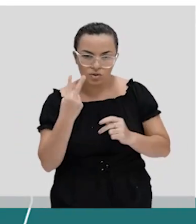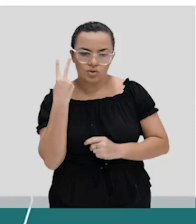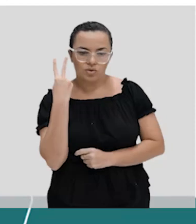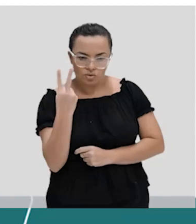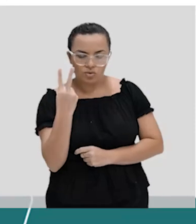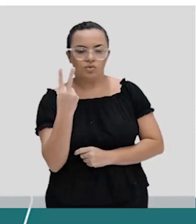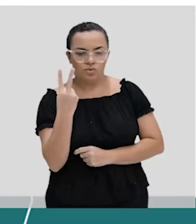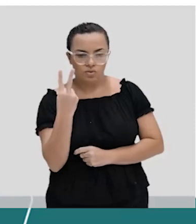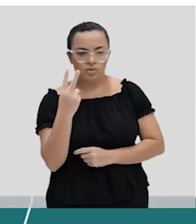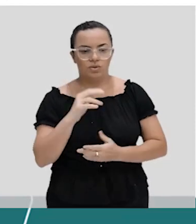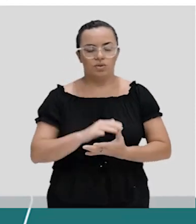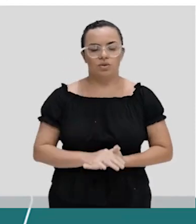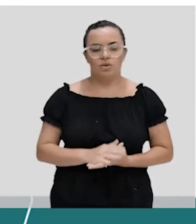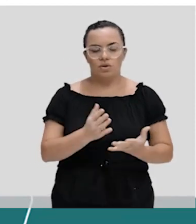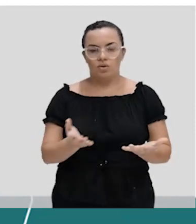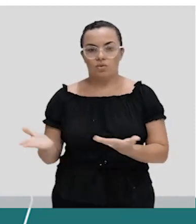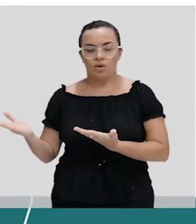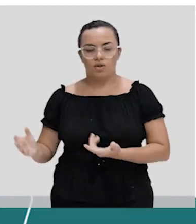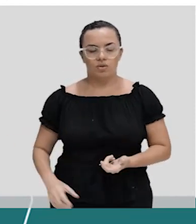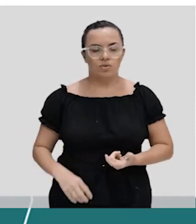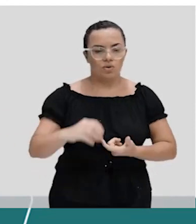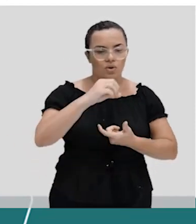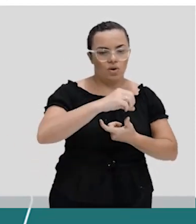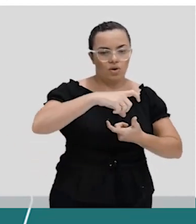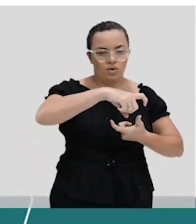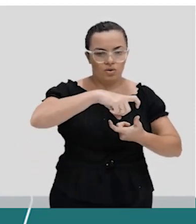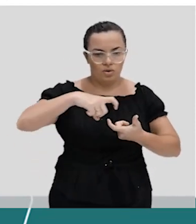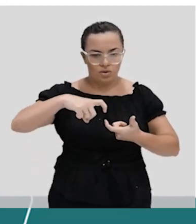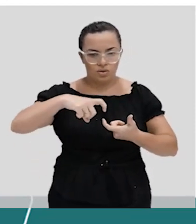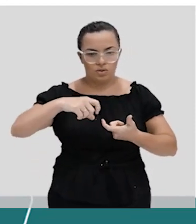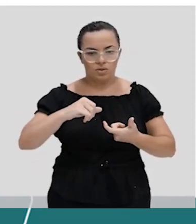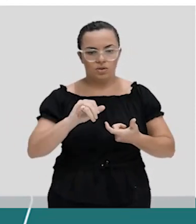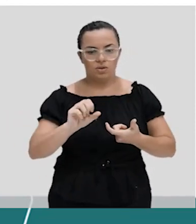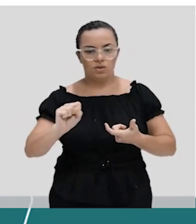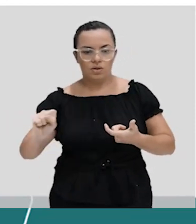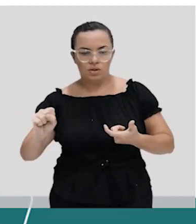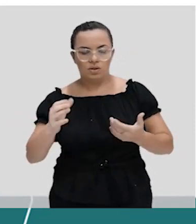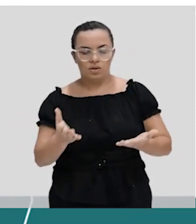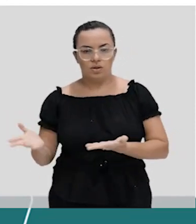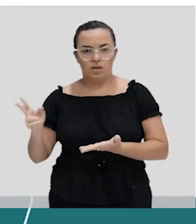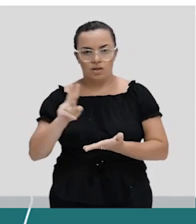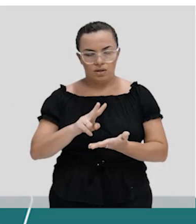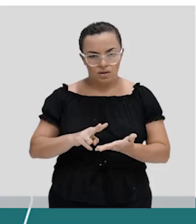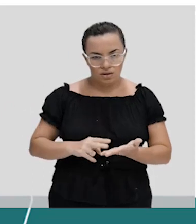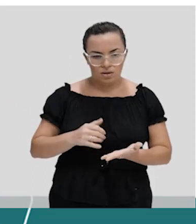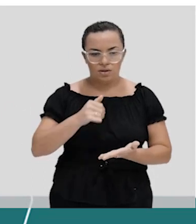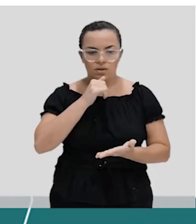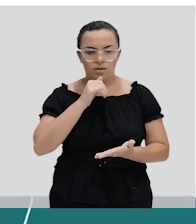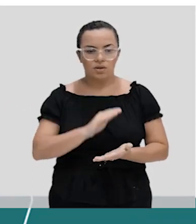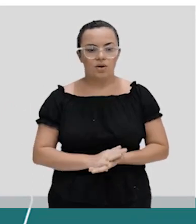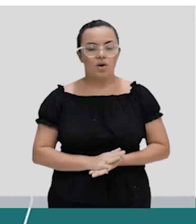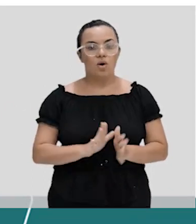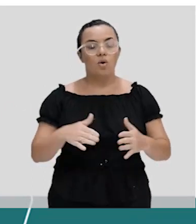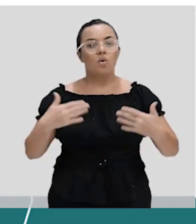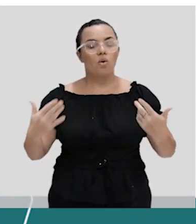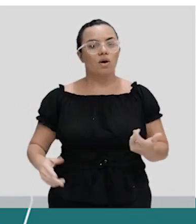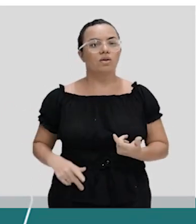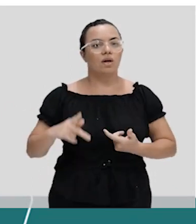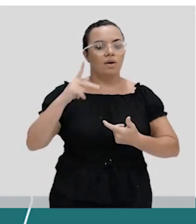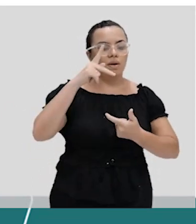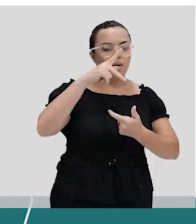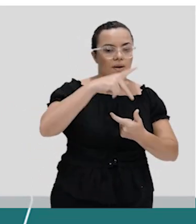oxítonos, em -is, por exemplo, canil, canis. Quando paroxítono, em -eis, por exemplo,